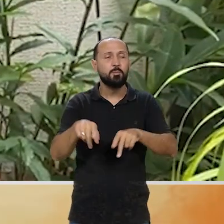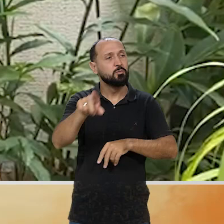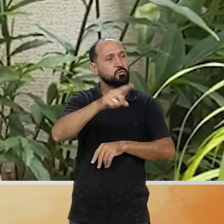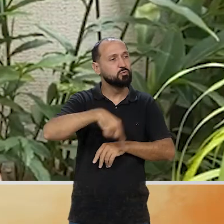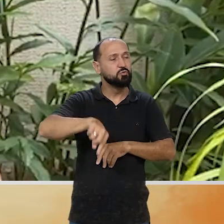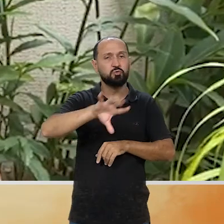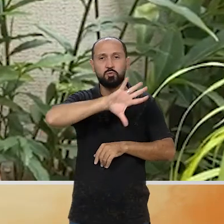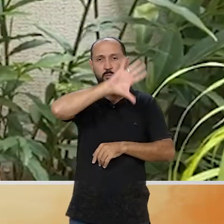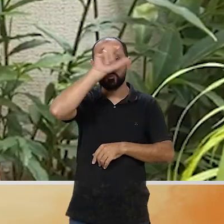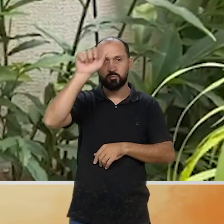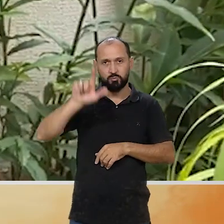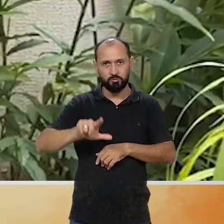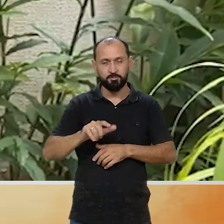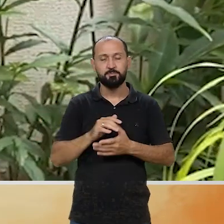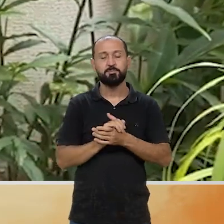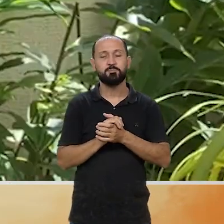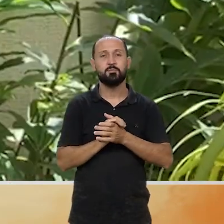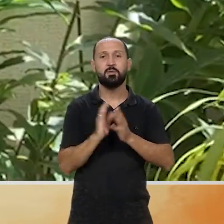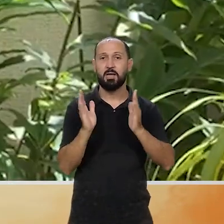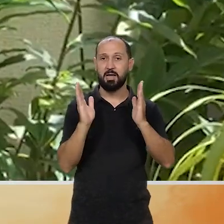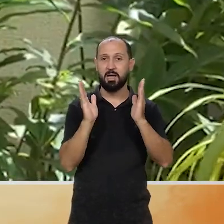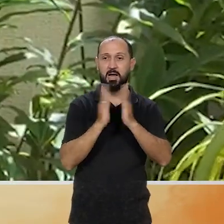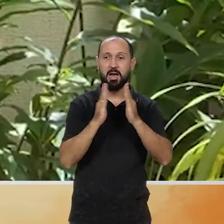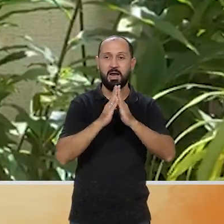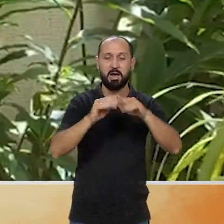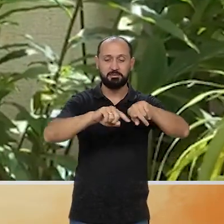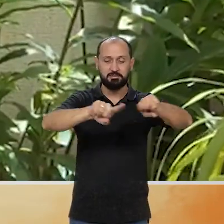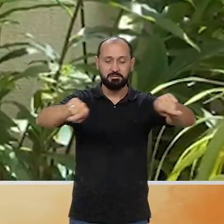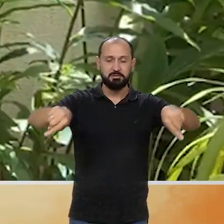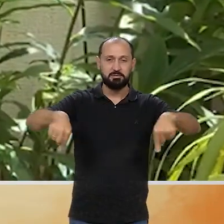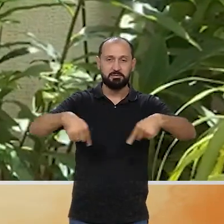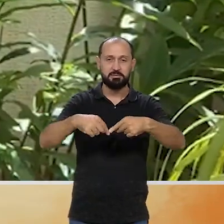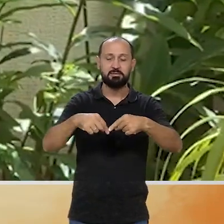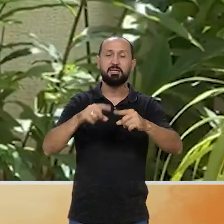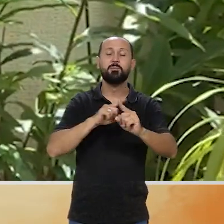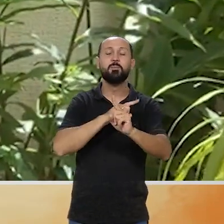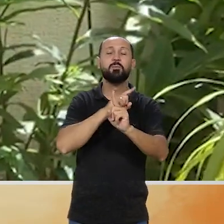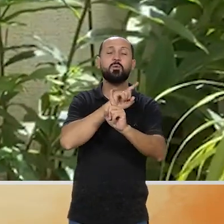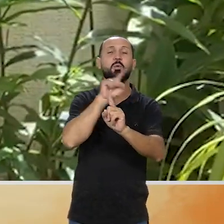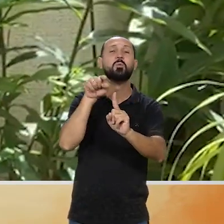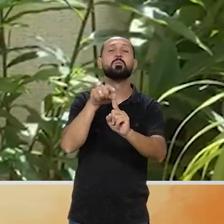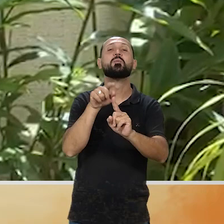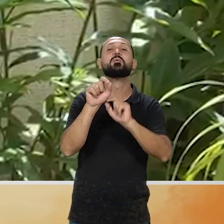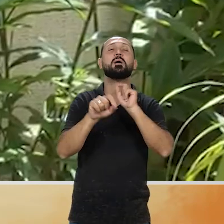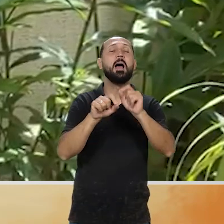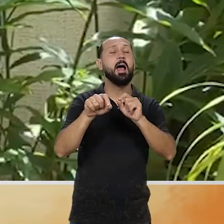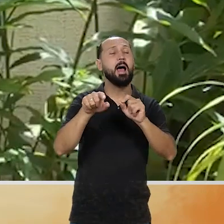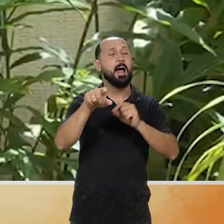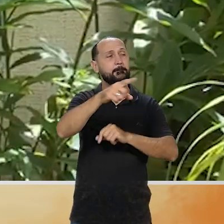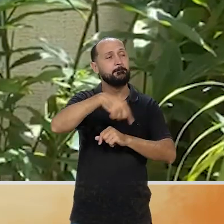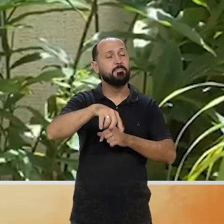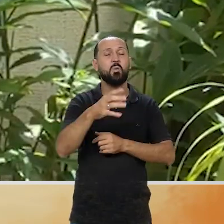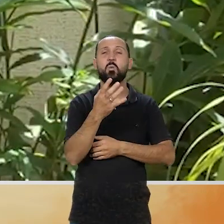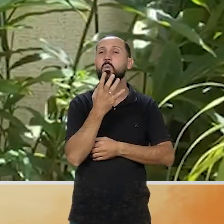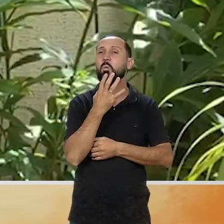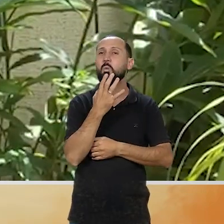público de todo o Mato Grosso do Sul. A Casa Quintal tem por missão trazer a